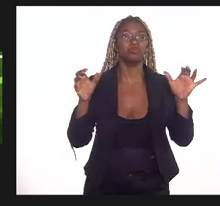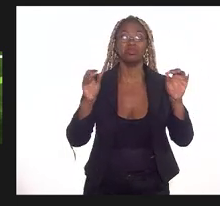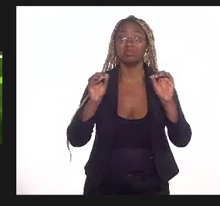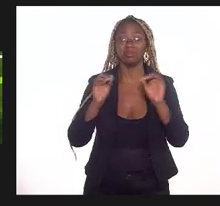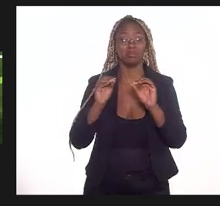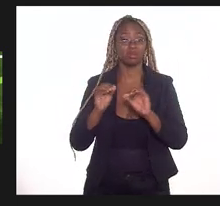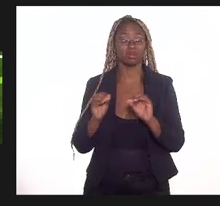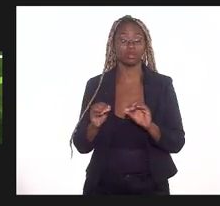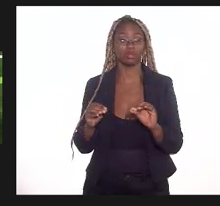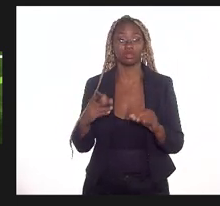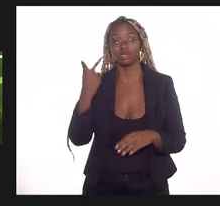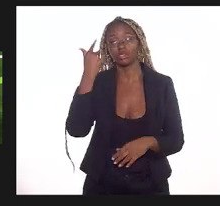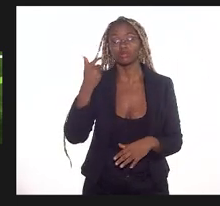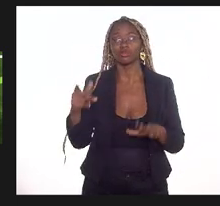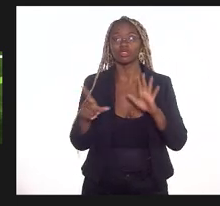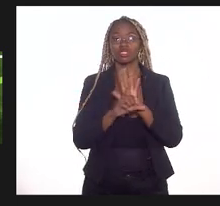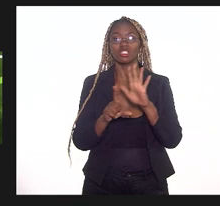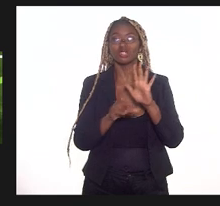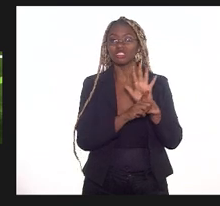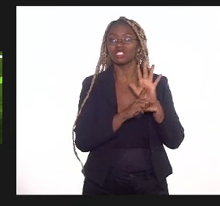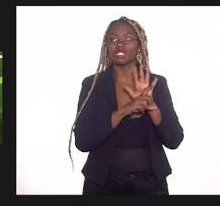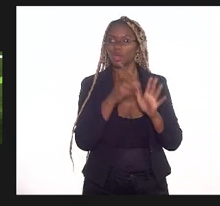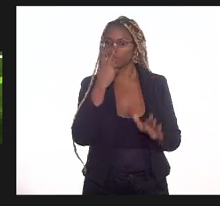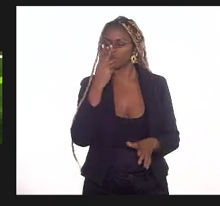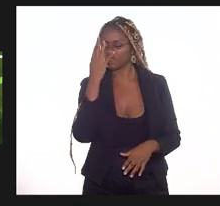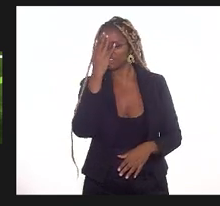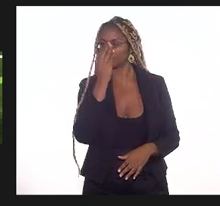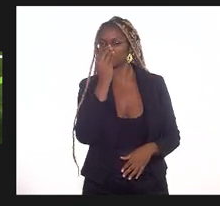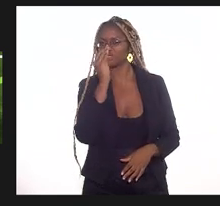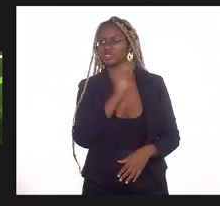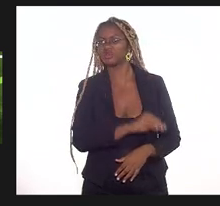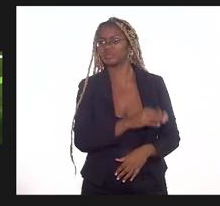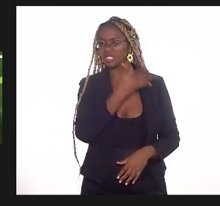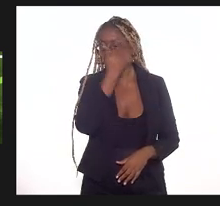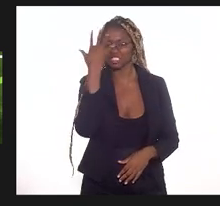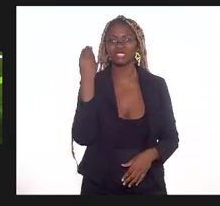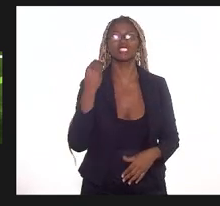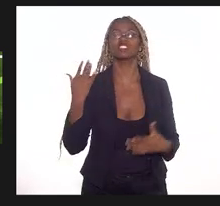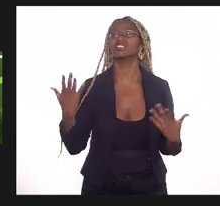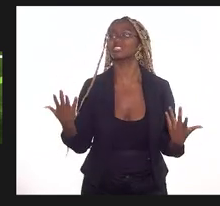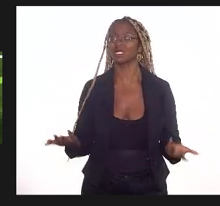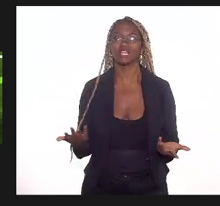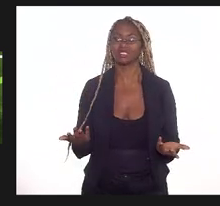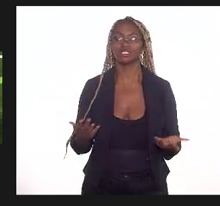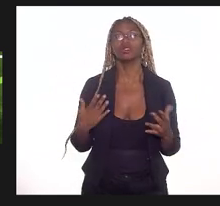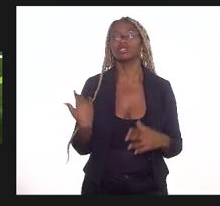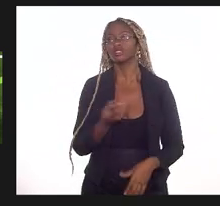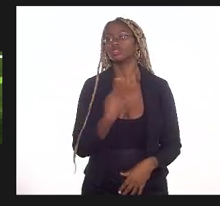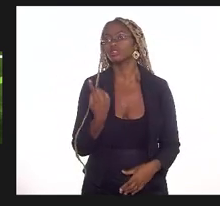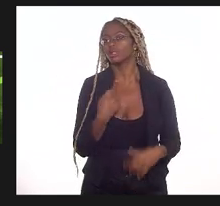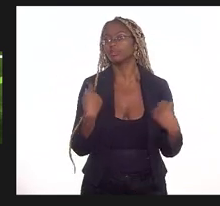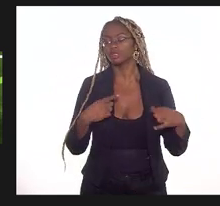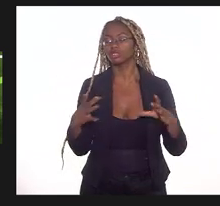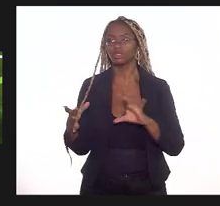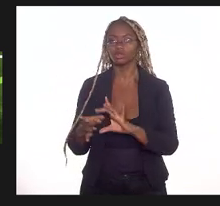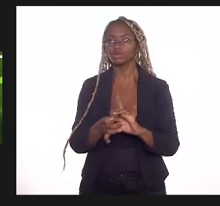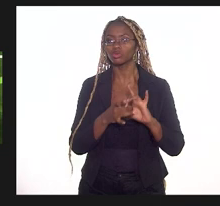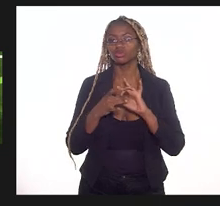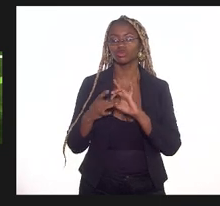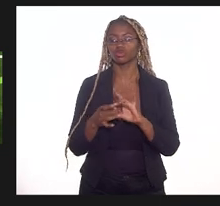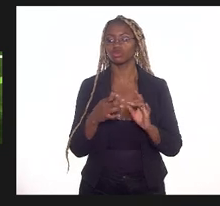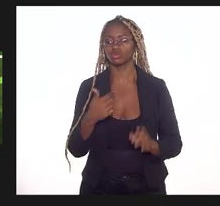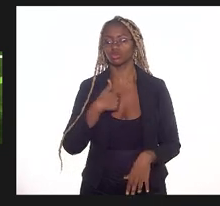Normalmente, as legislações elas são esquecidas, deixadas de lado, e a gente tem que estar aqui unido. E eu